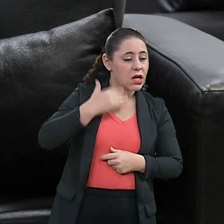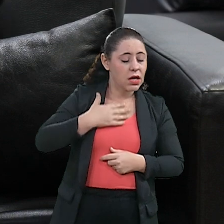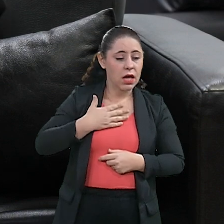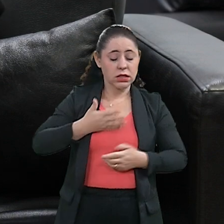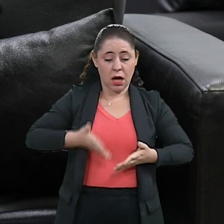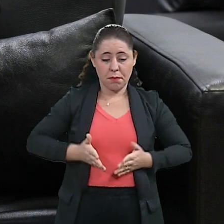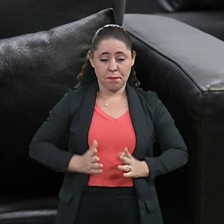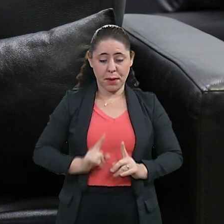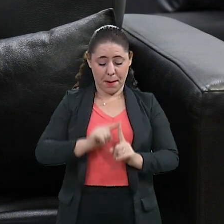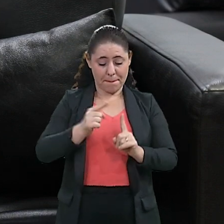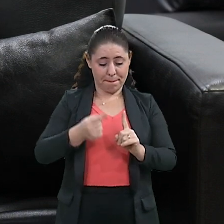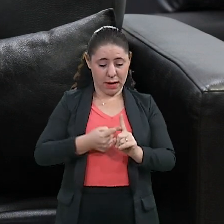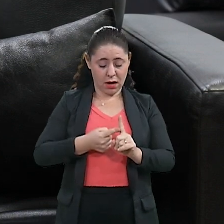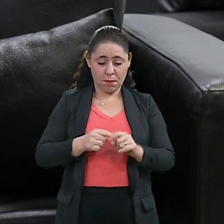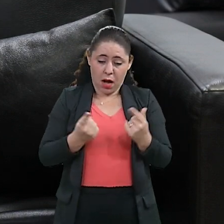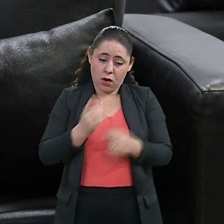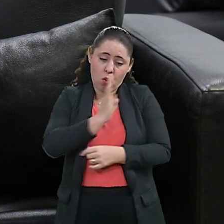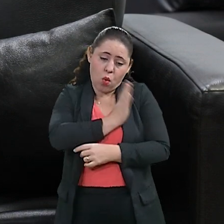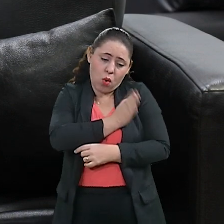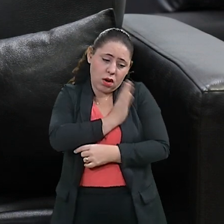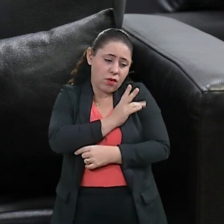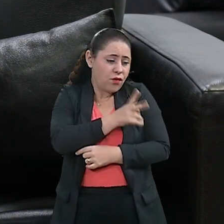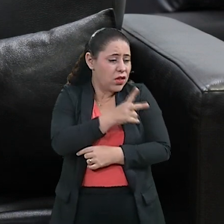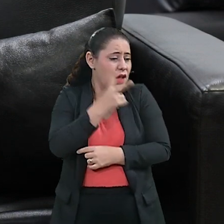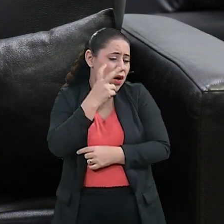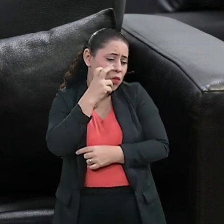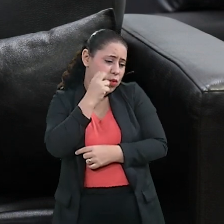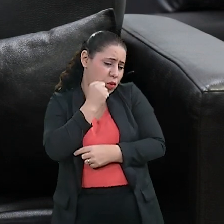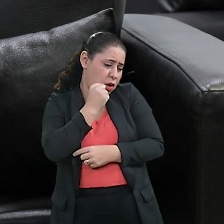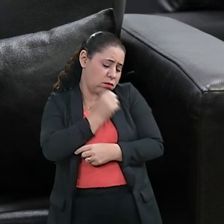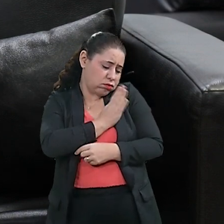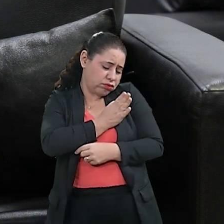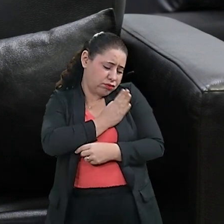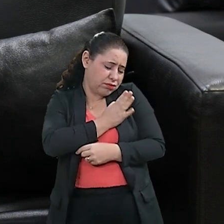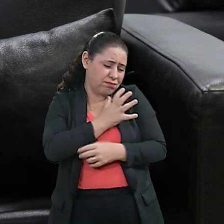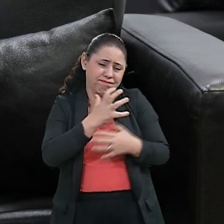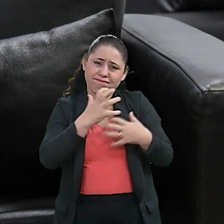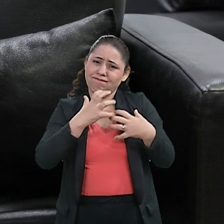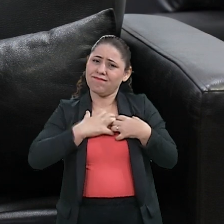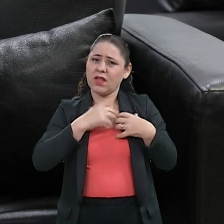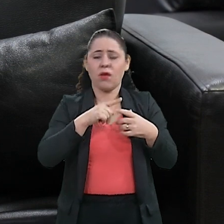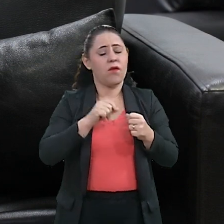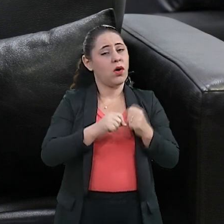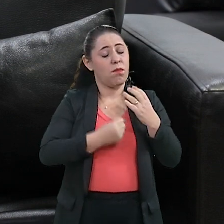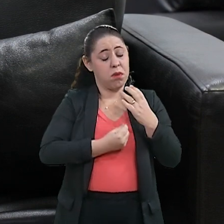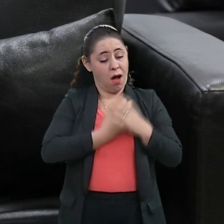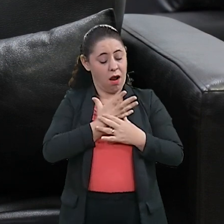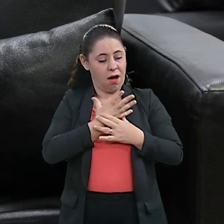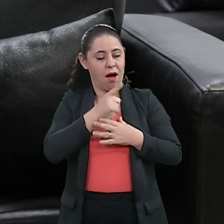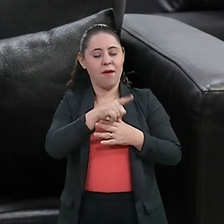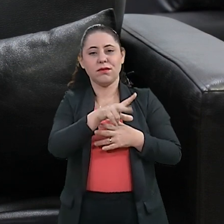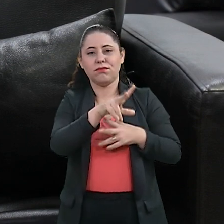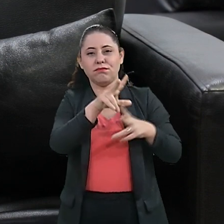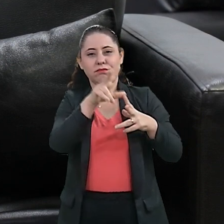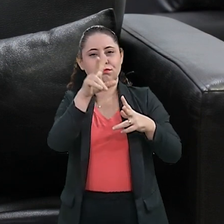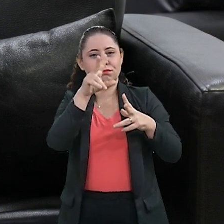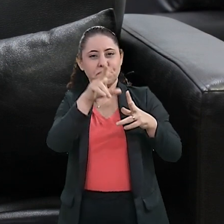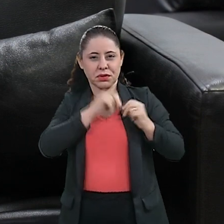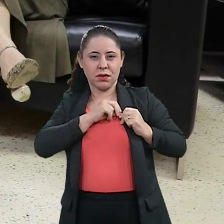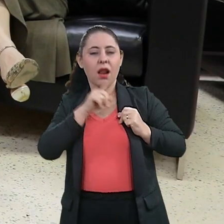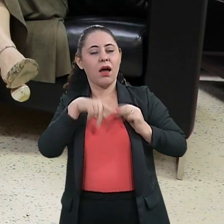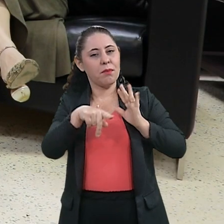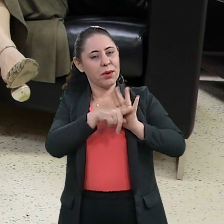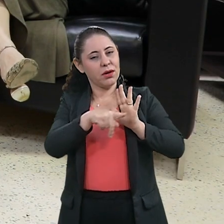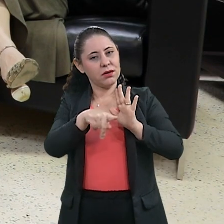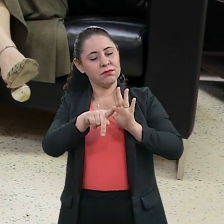tem criança que nasce da barriga, tem criança que nasce do coração. Você nasceu no meu coração, você foi concebido no meu